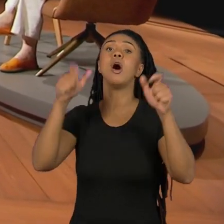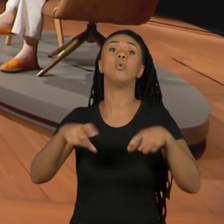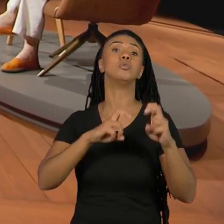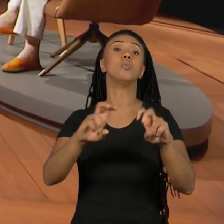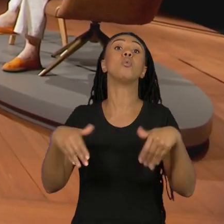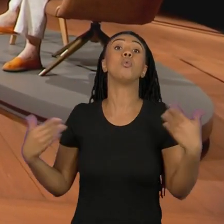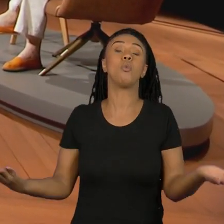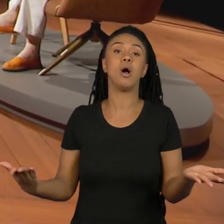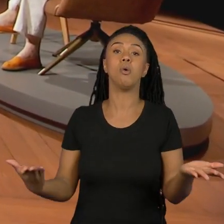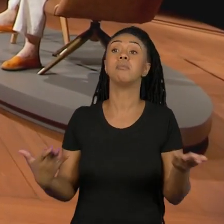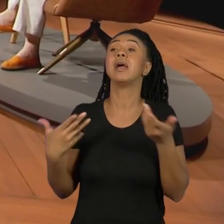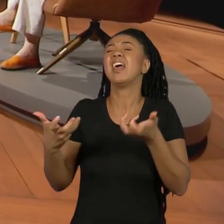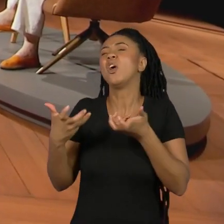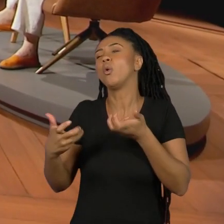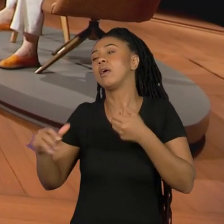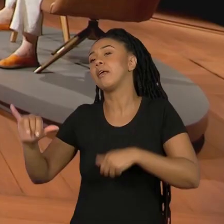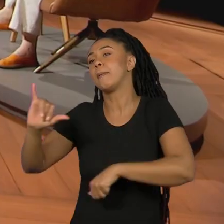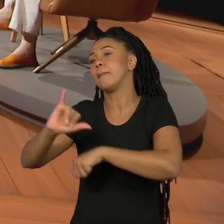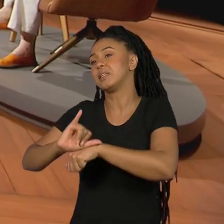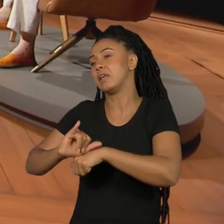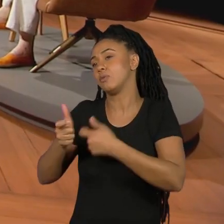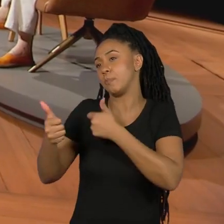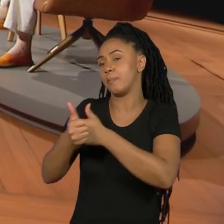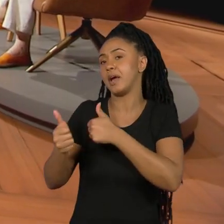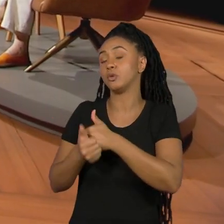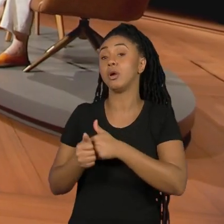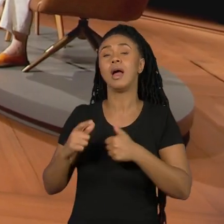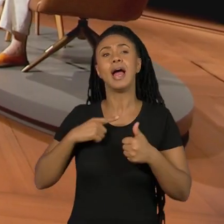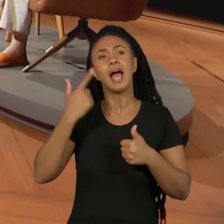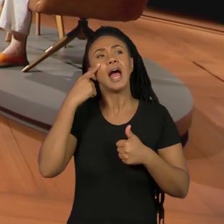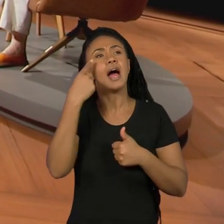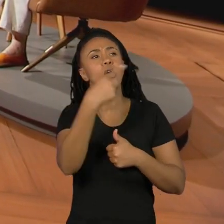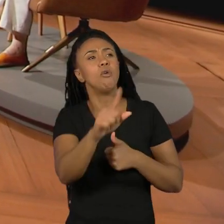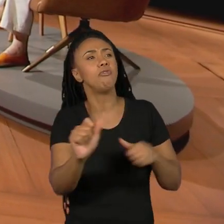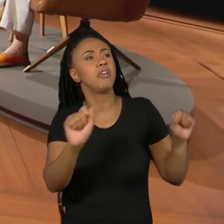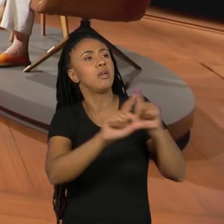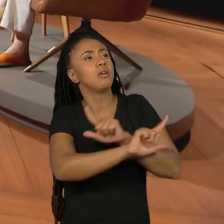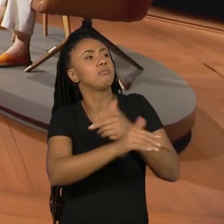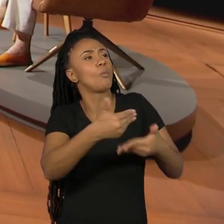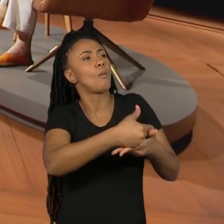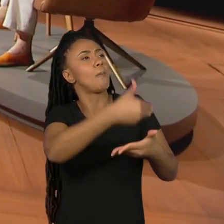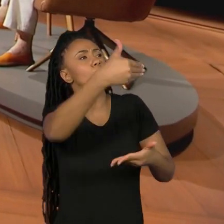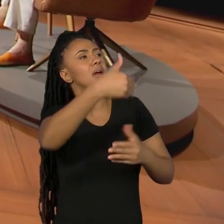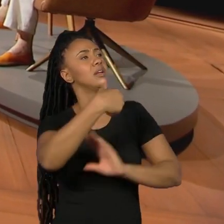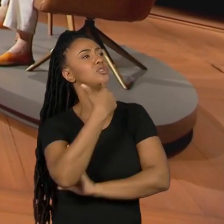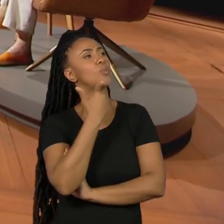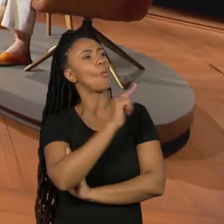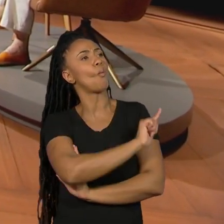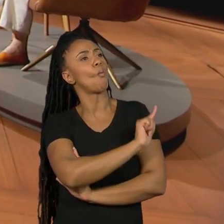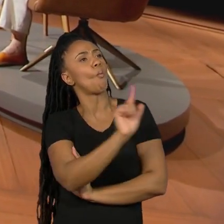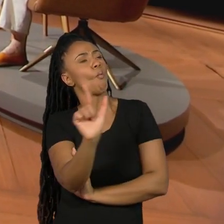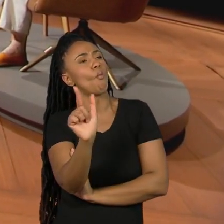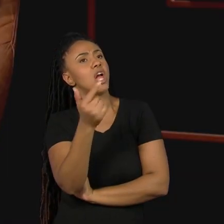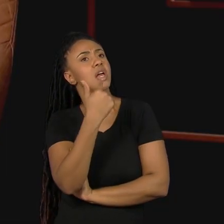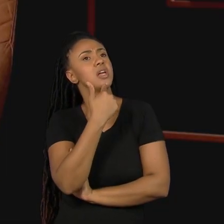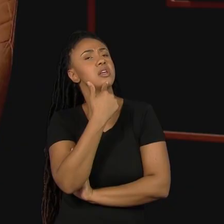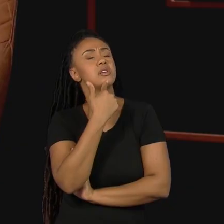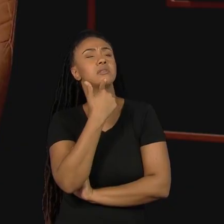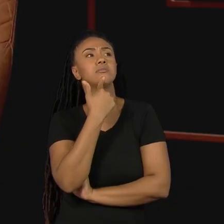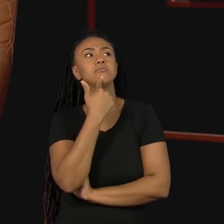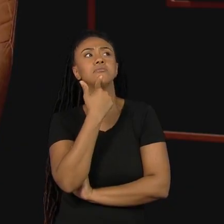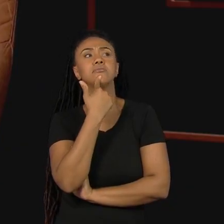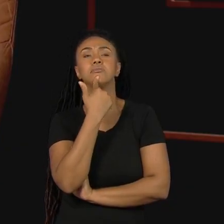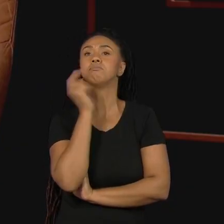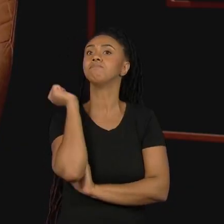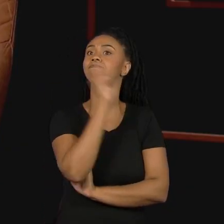achei uma parede que ninguém passava em frente. E ninguém queria, mas passava nas extremidades. Opa,